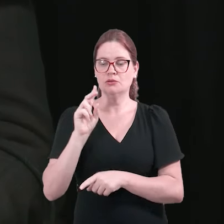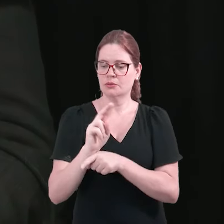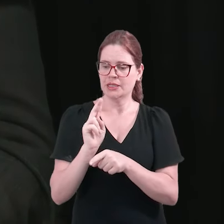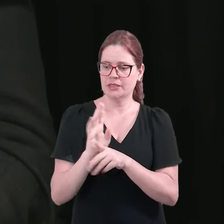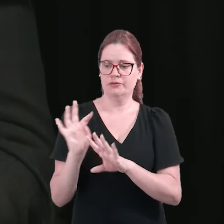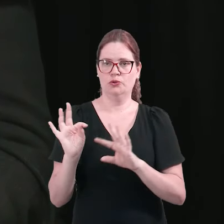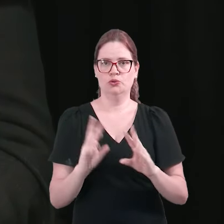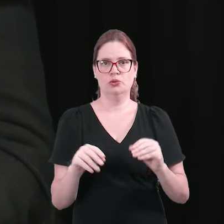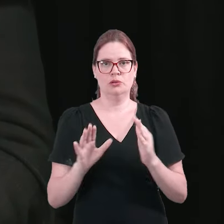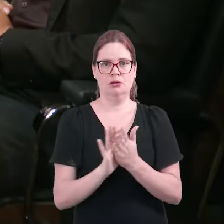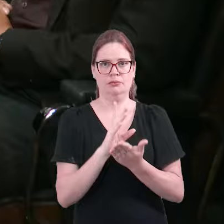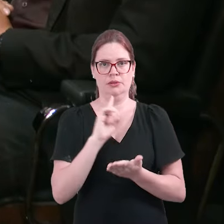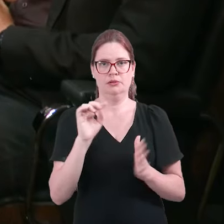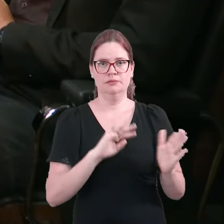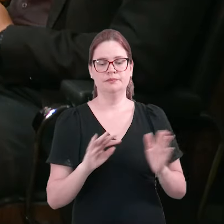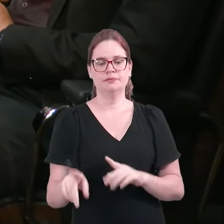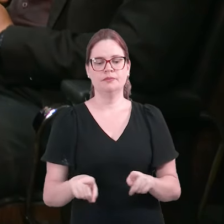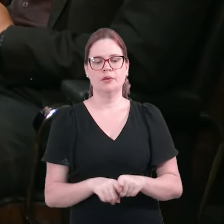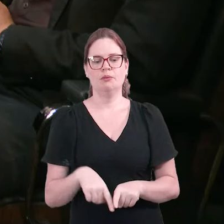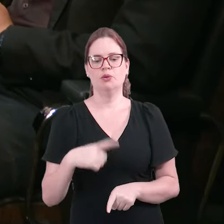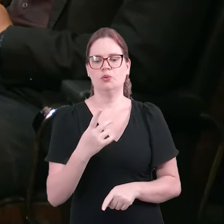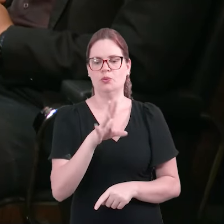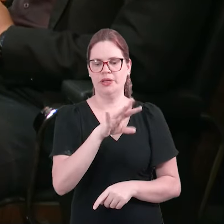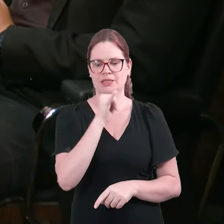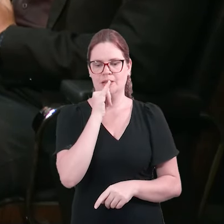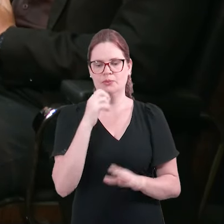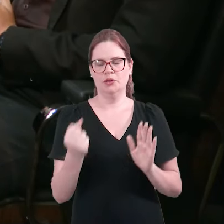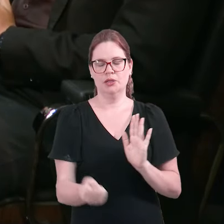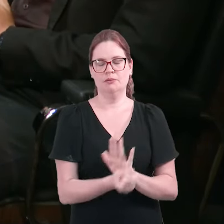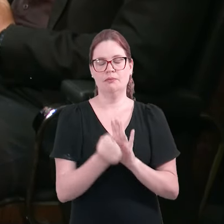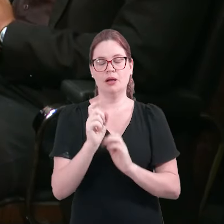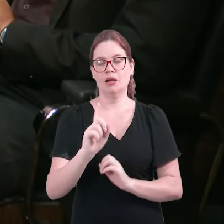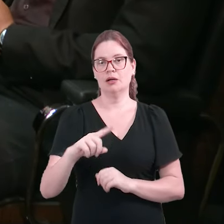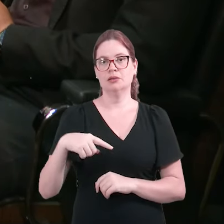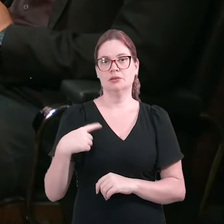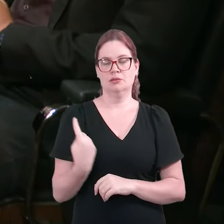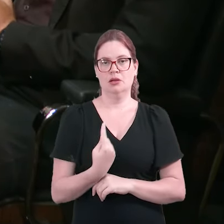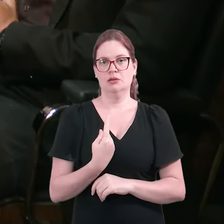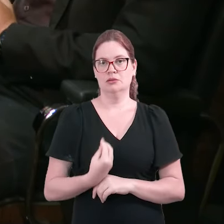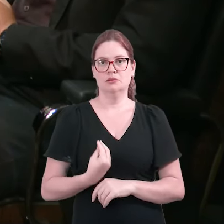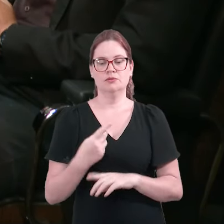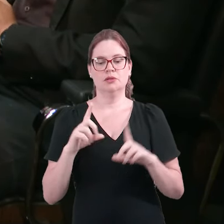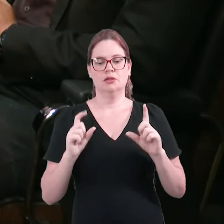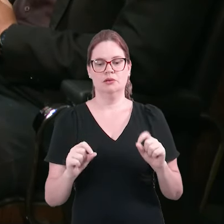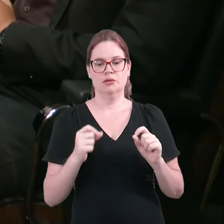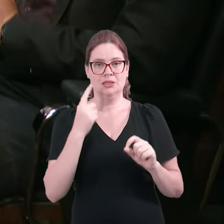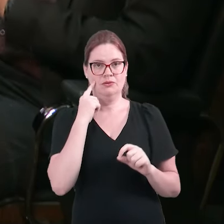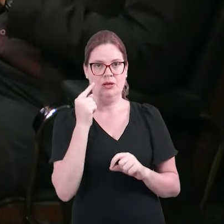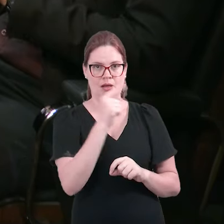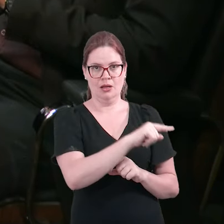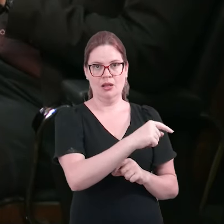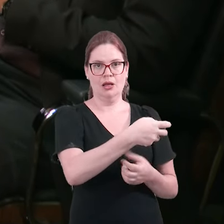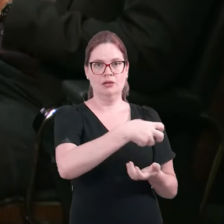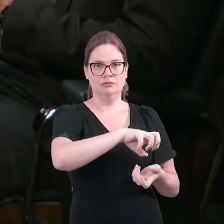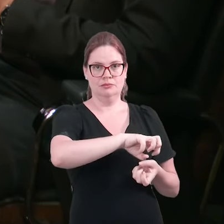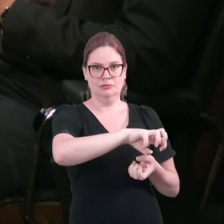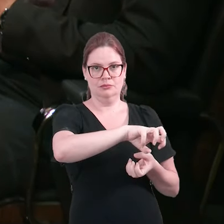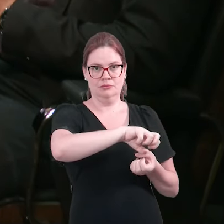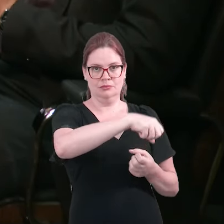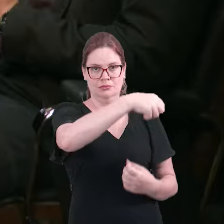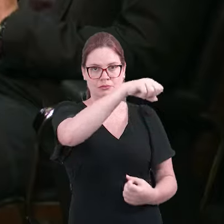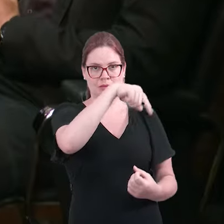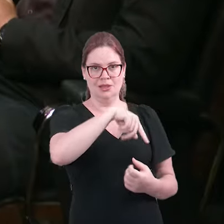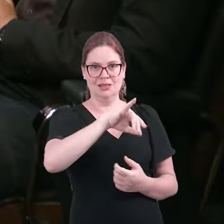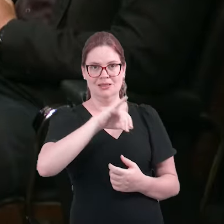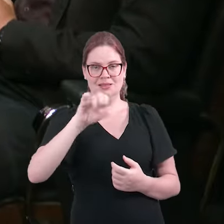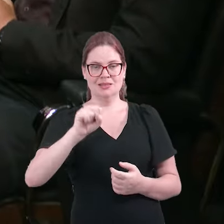sua palavra. Hein? Um exemplo marcante que nós falamos é o rolo que foi achado do livro